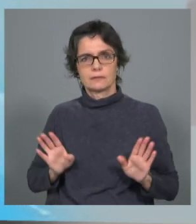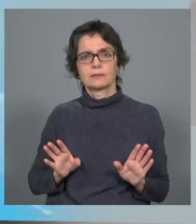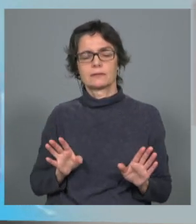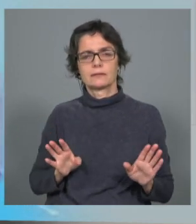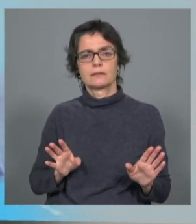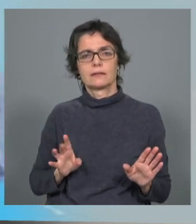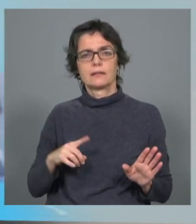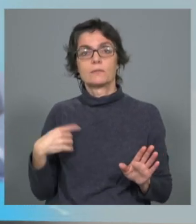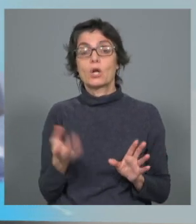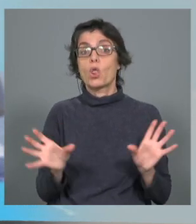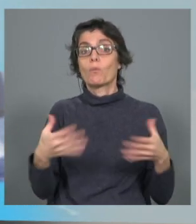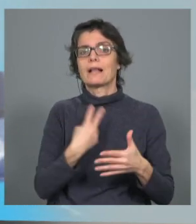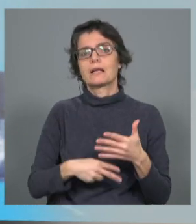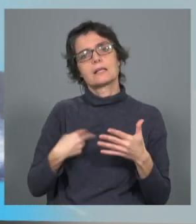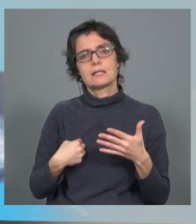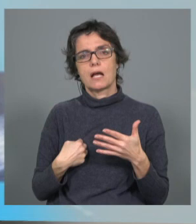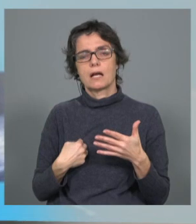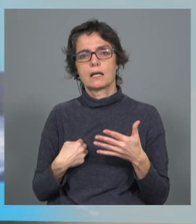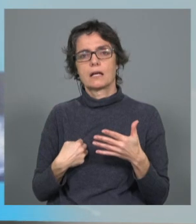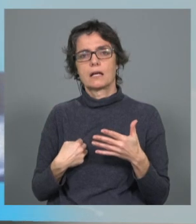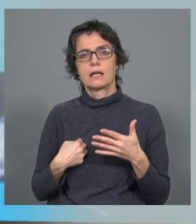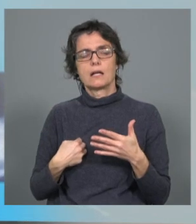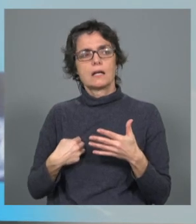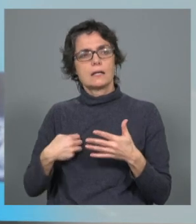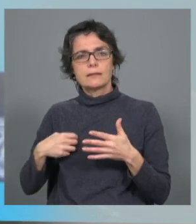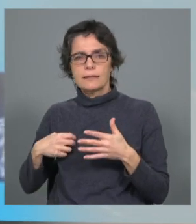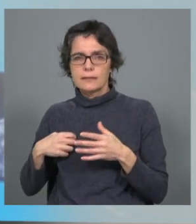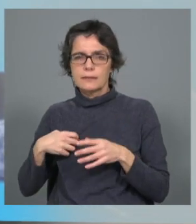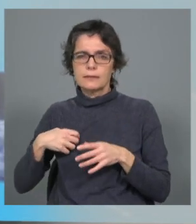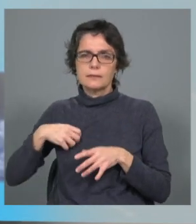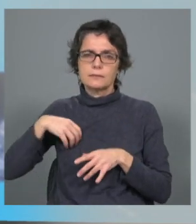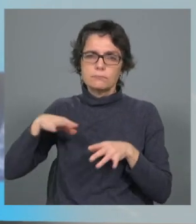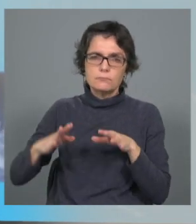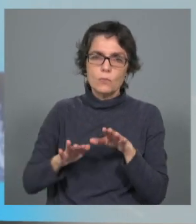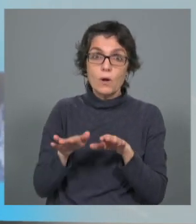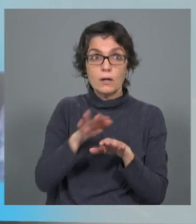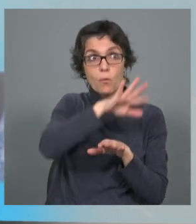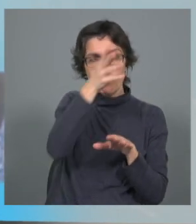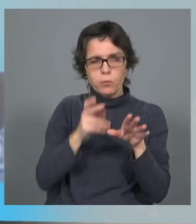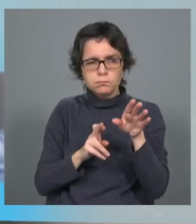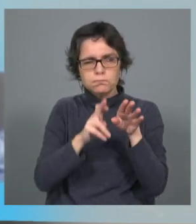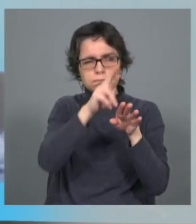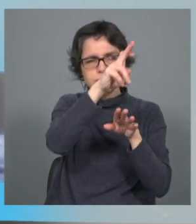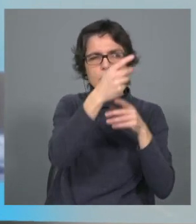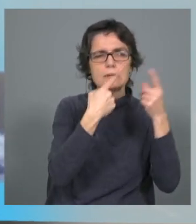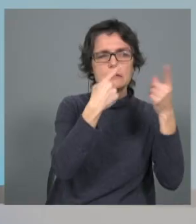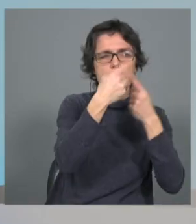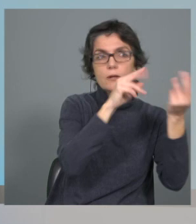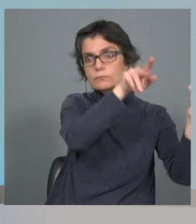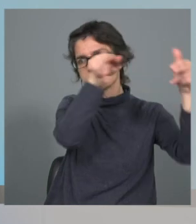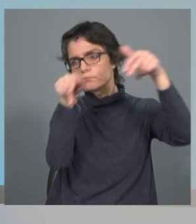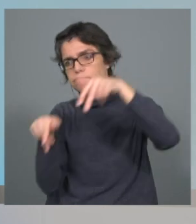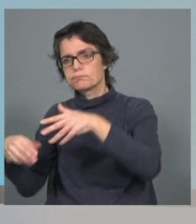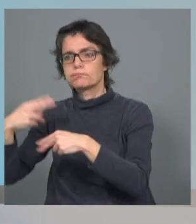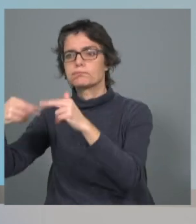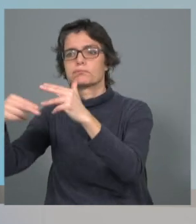ficarem, têm que ir ao monte, têm que fazer esta experiência do diálogo, da confiança, mas depois têm que ousar transformar. E acredito que essa experiência da